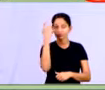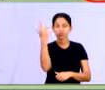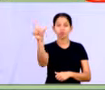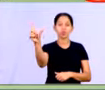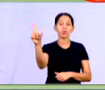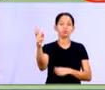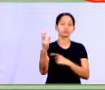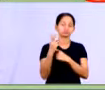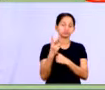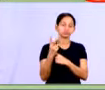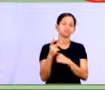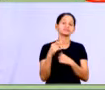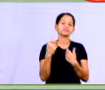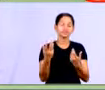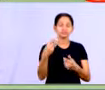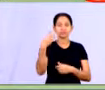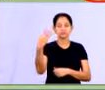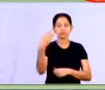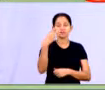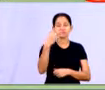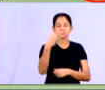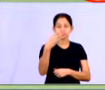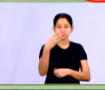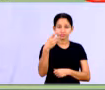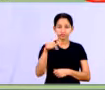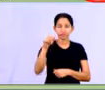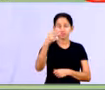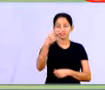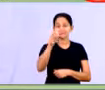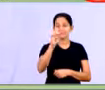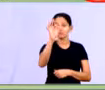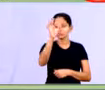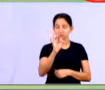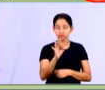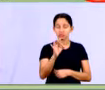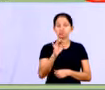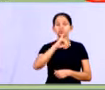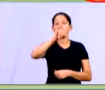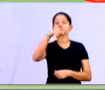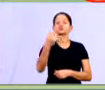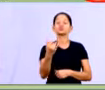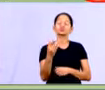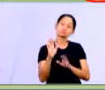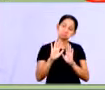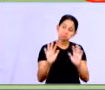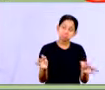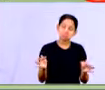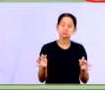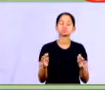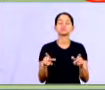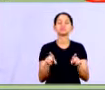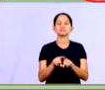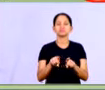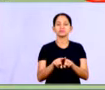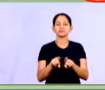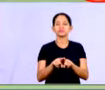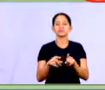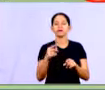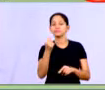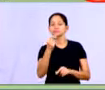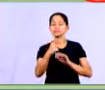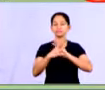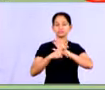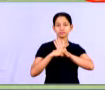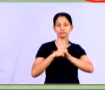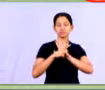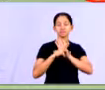representa 3,30% de juros que você vai pagar. Para um custo médio ponderado para um capital próprio,